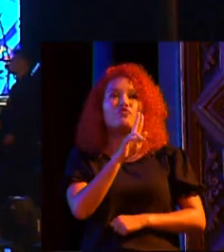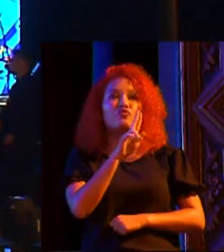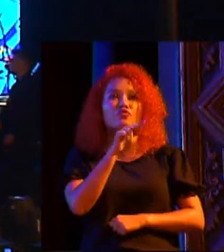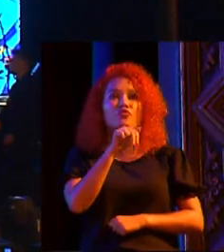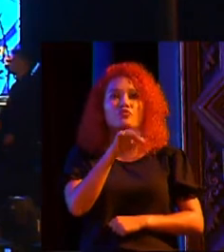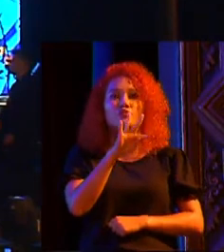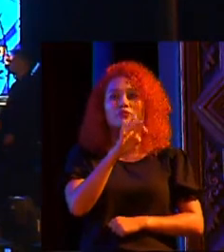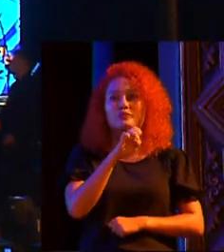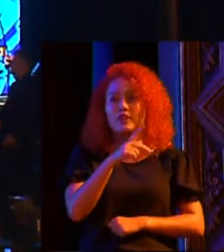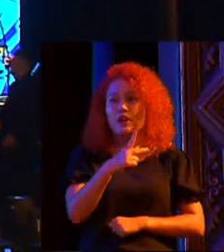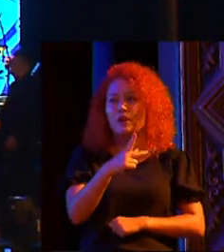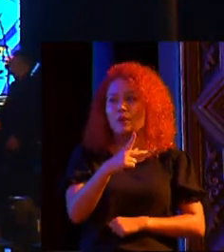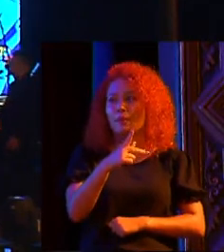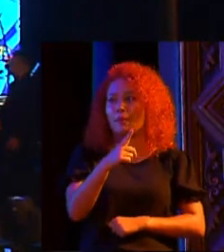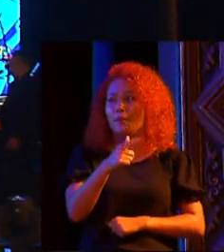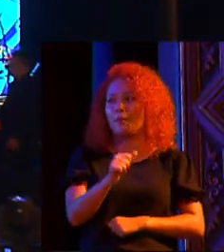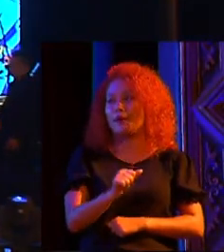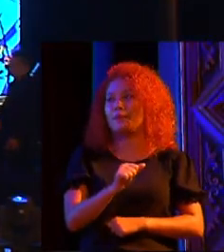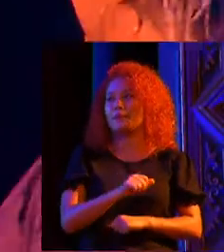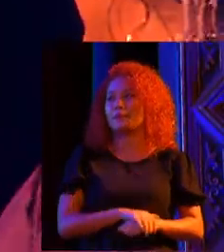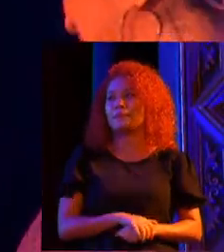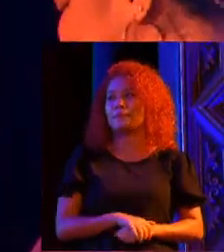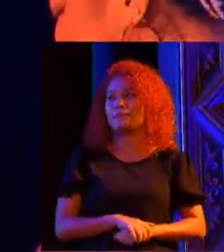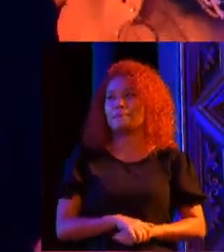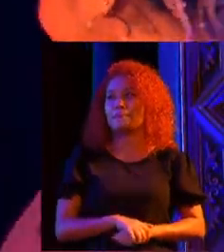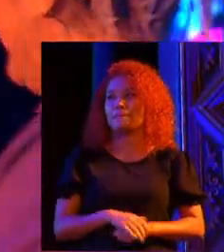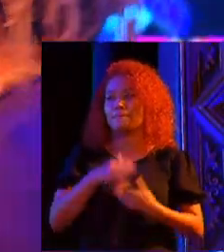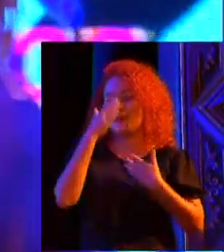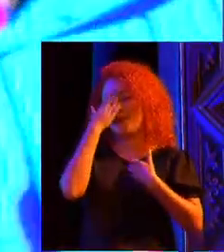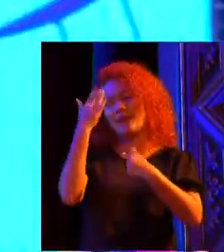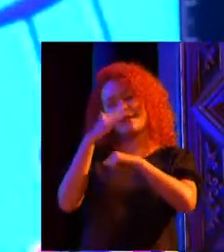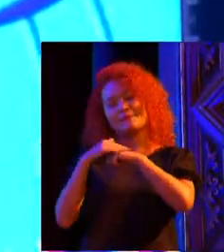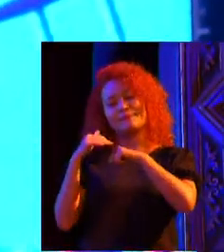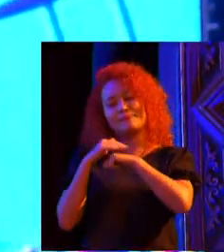Seja bem-vindo, Miro. Muito obrigado. Obrigado pelo carinho.